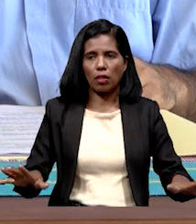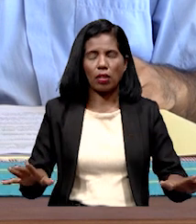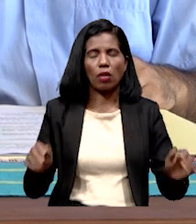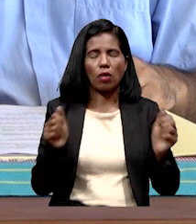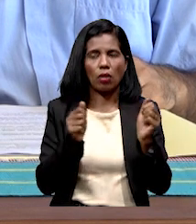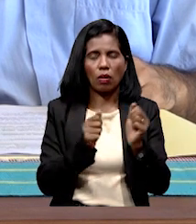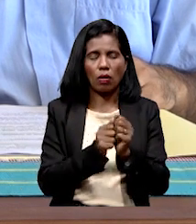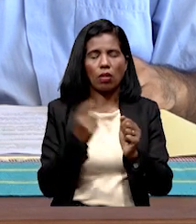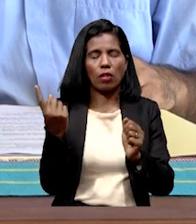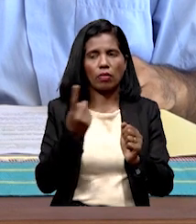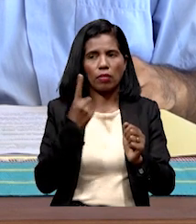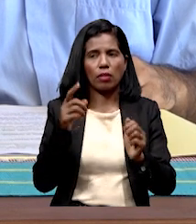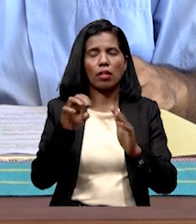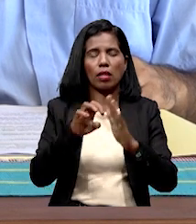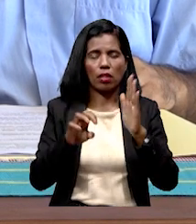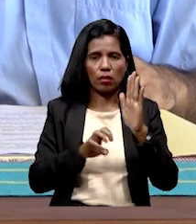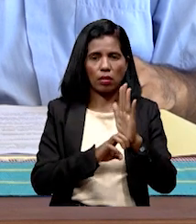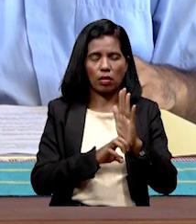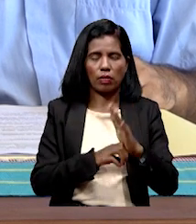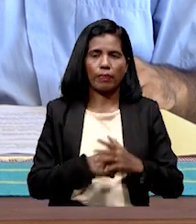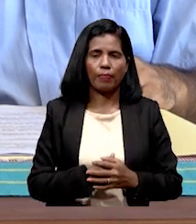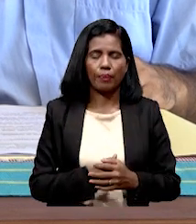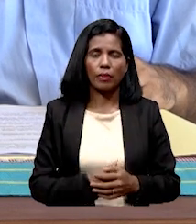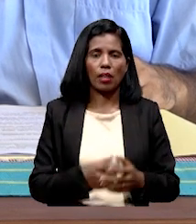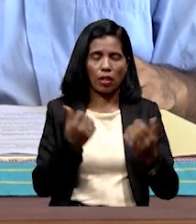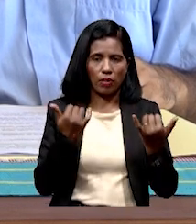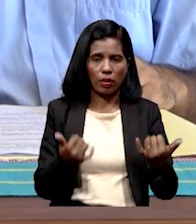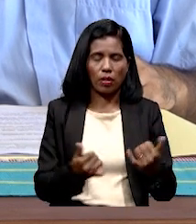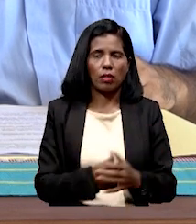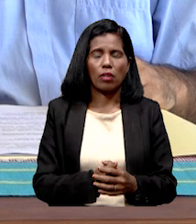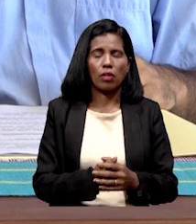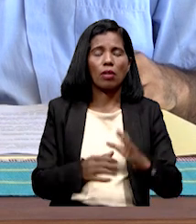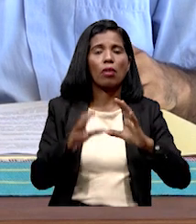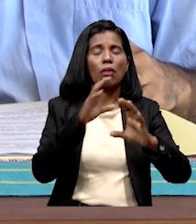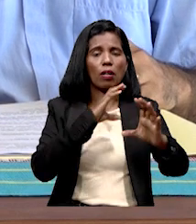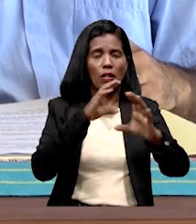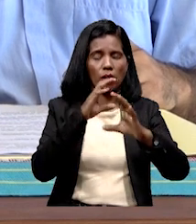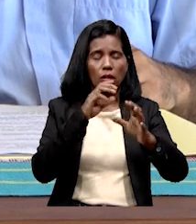maneira permanente, estado clerical. Nune, com carta número